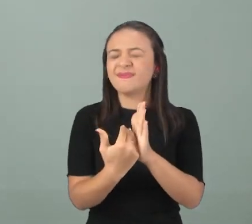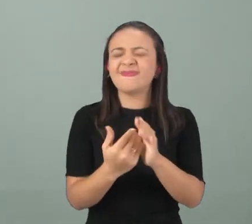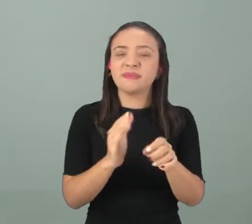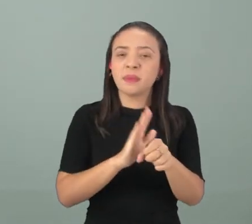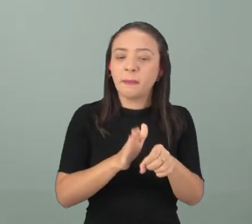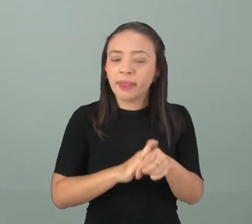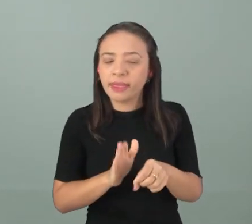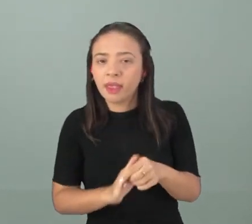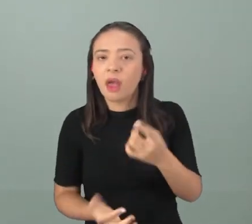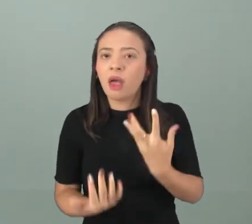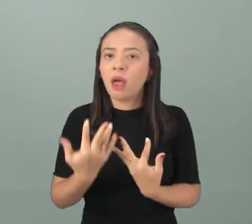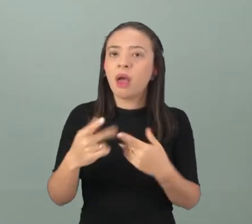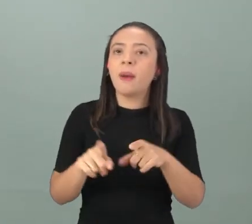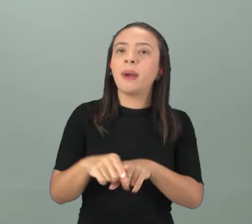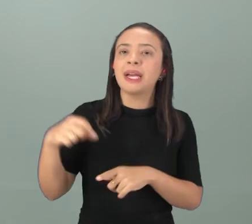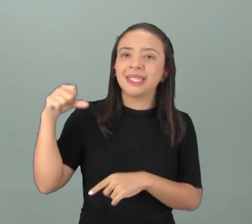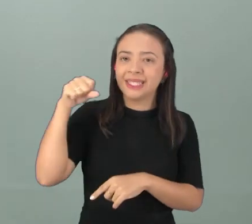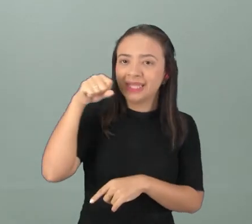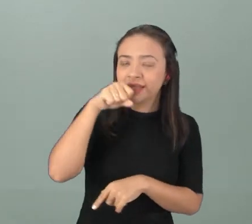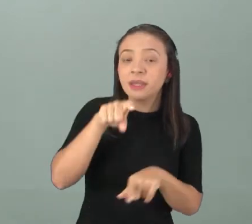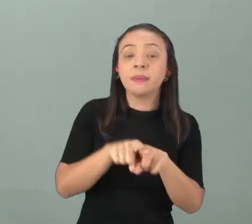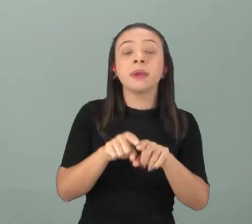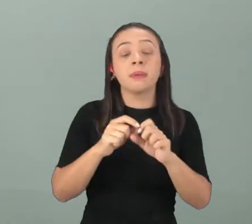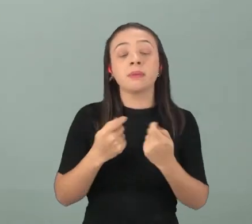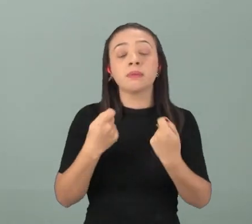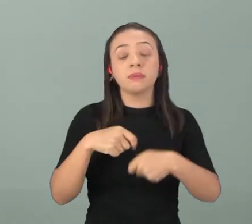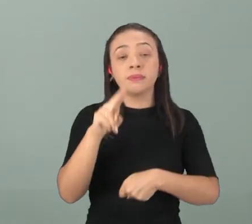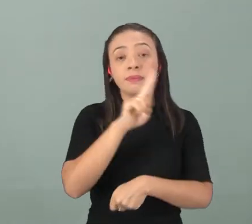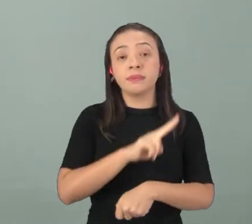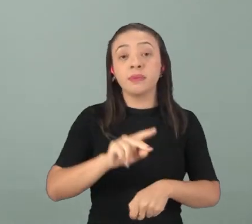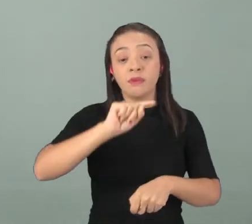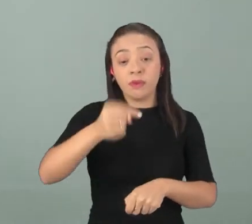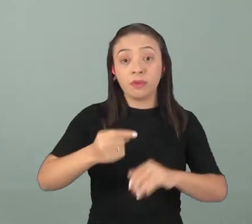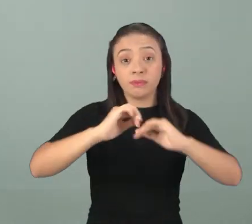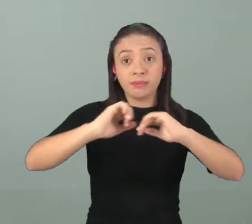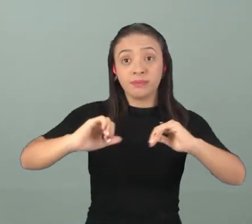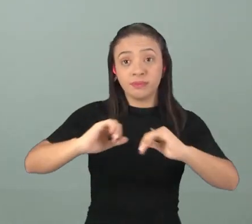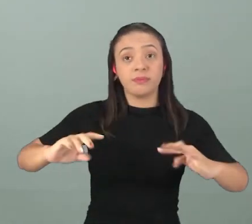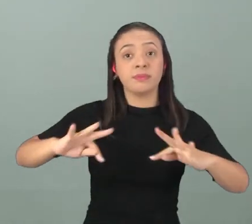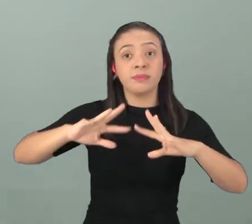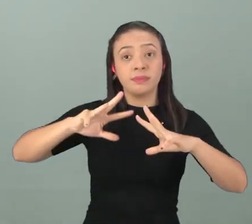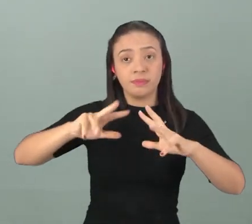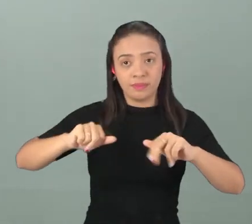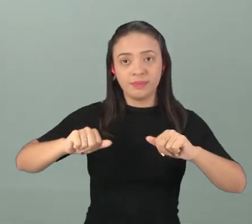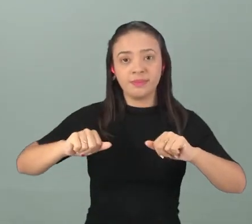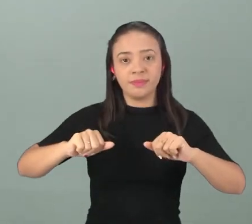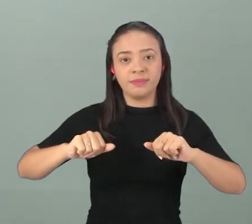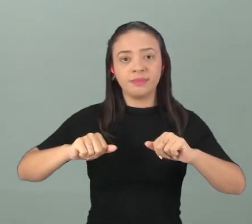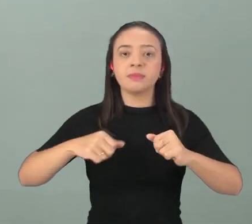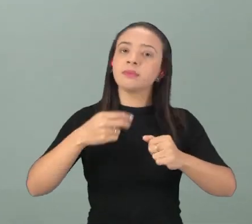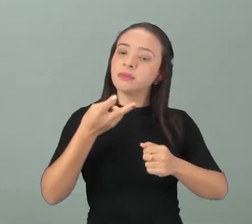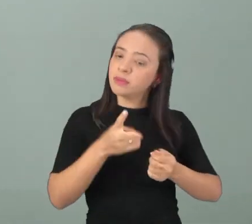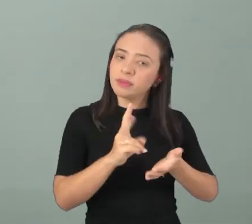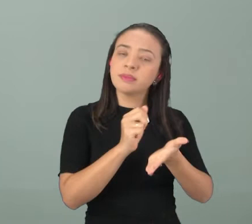batata, cenoura, e eu posso usar a vírgula para separar esses itens, né, na medida que eu estou